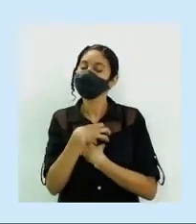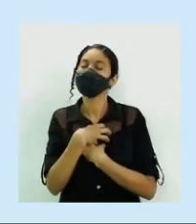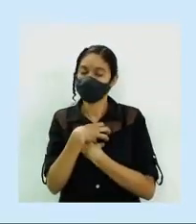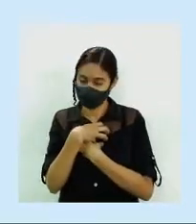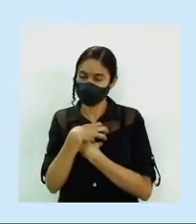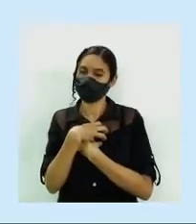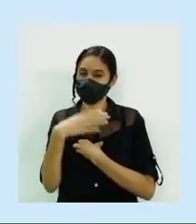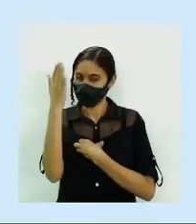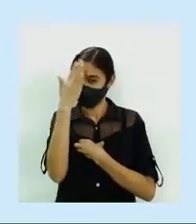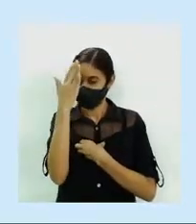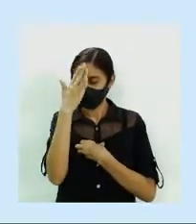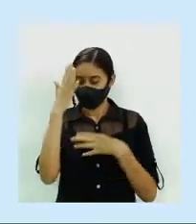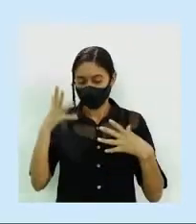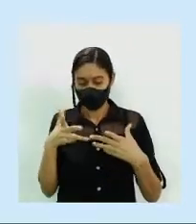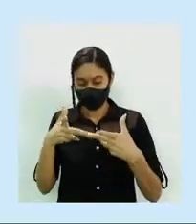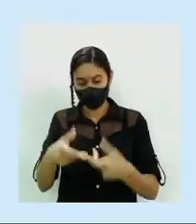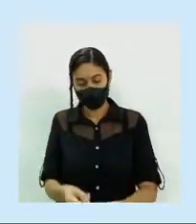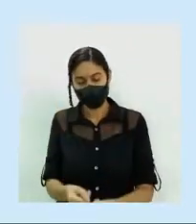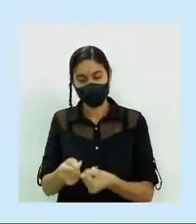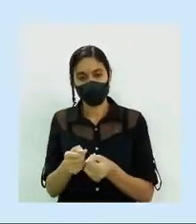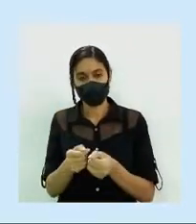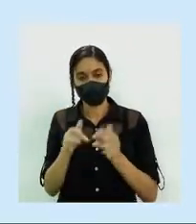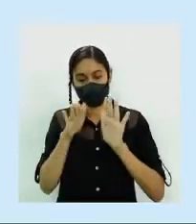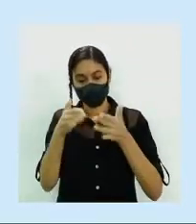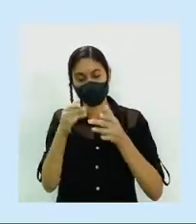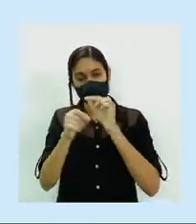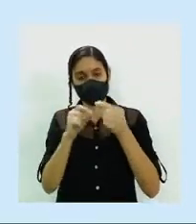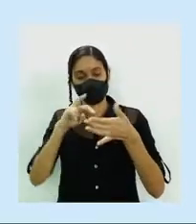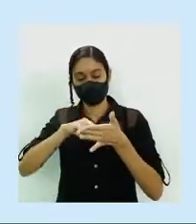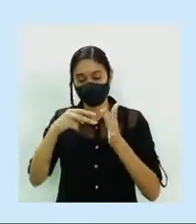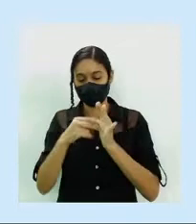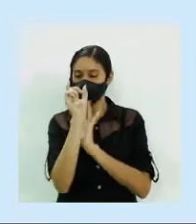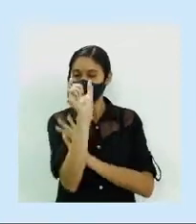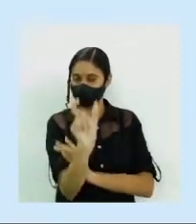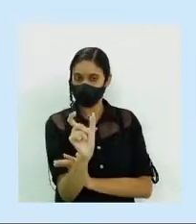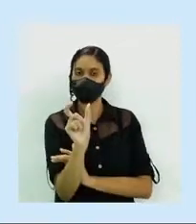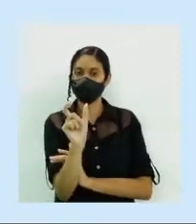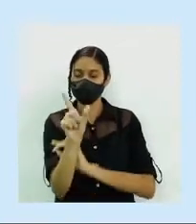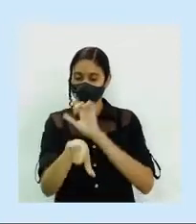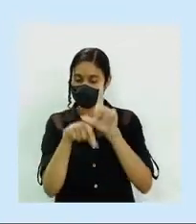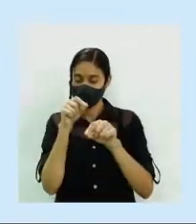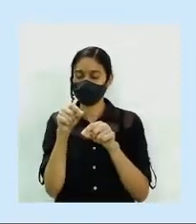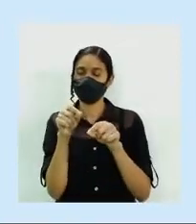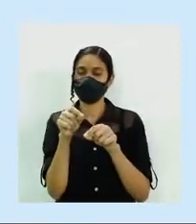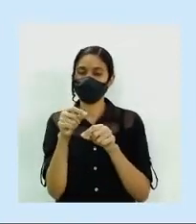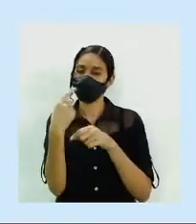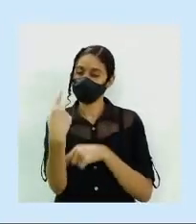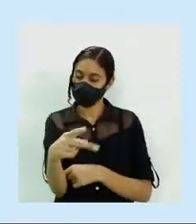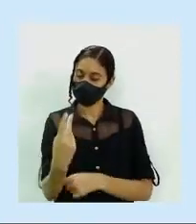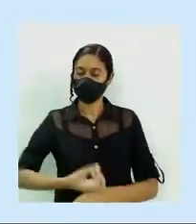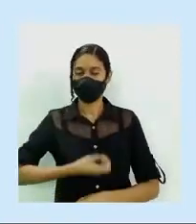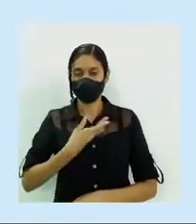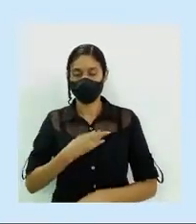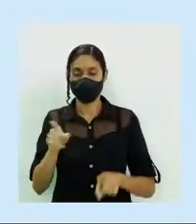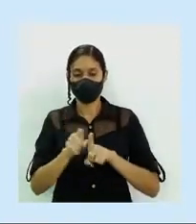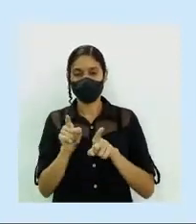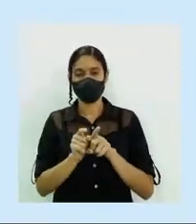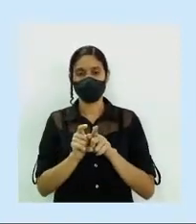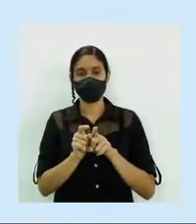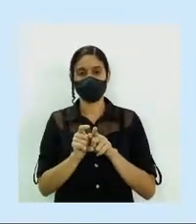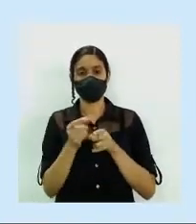sensibilizar a plateia. Então, tudo se restringe ao significado das palavras escolhidas para o seu poema e a